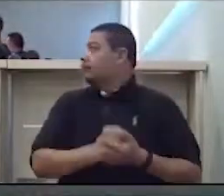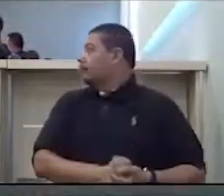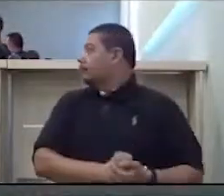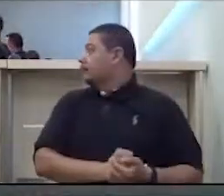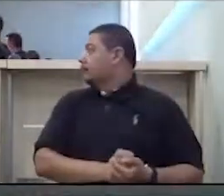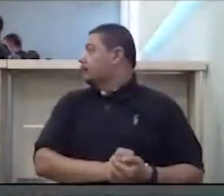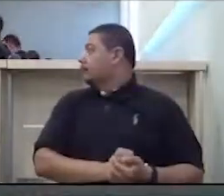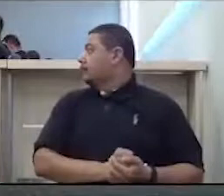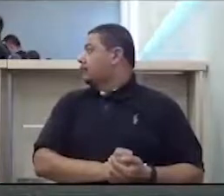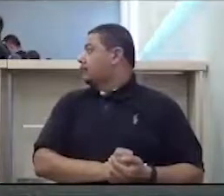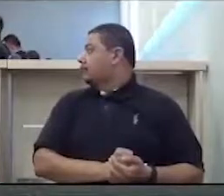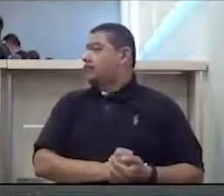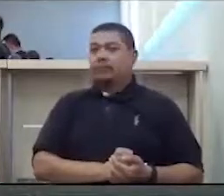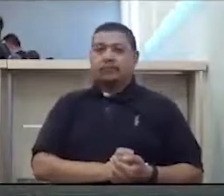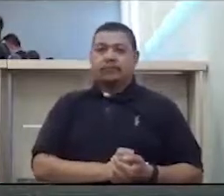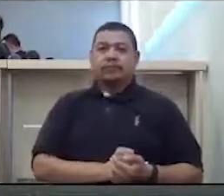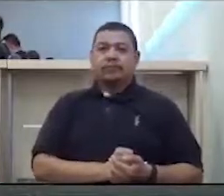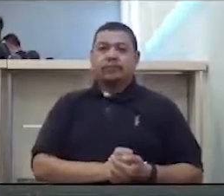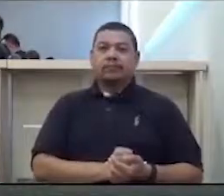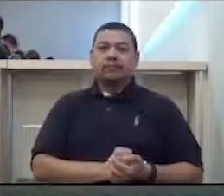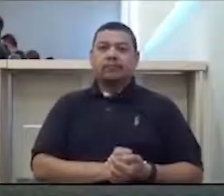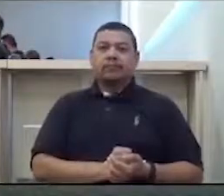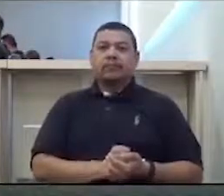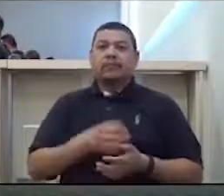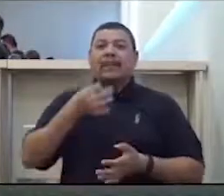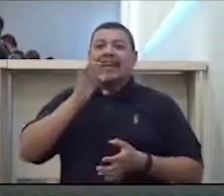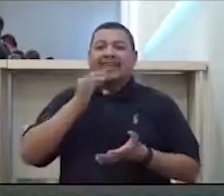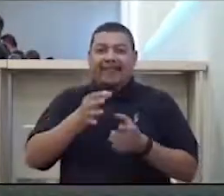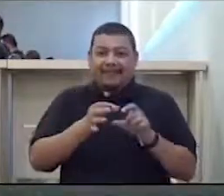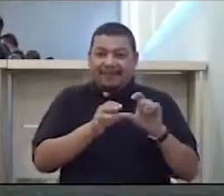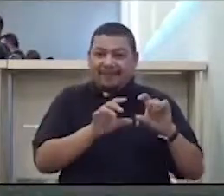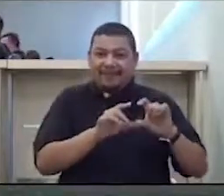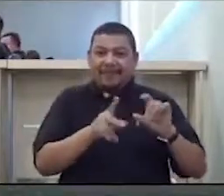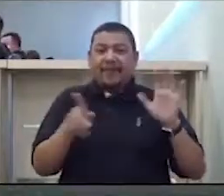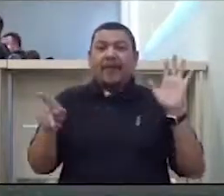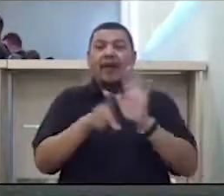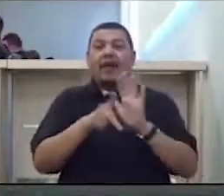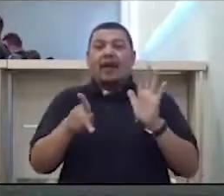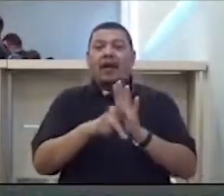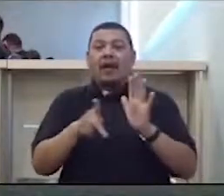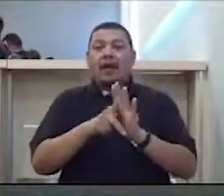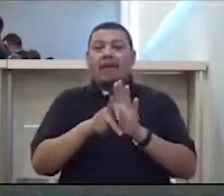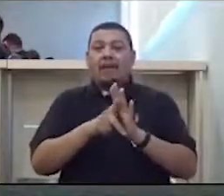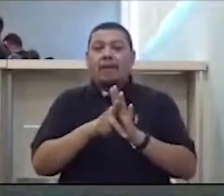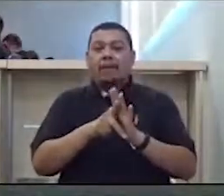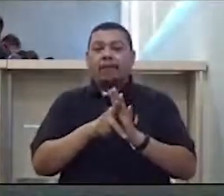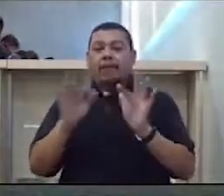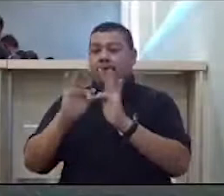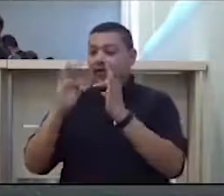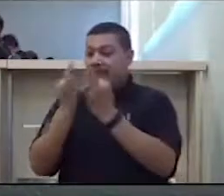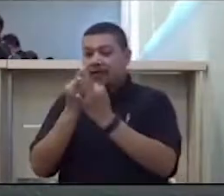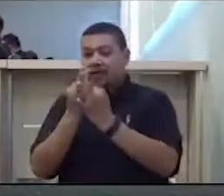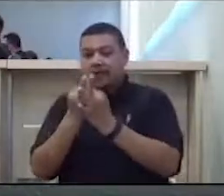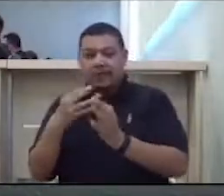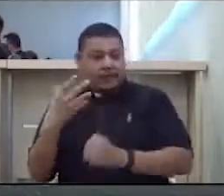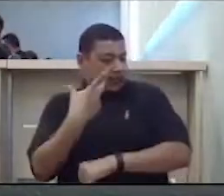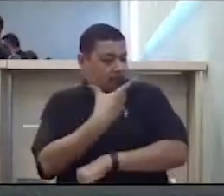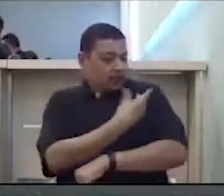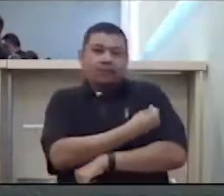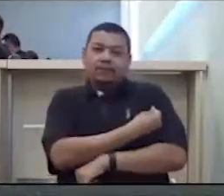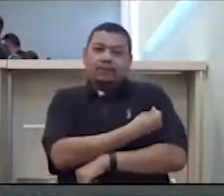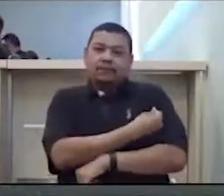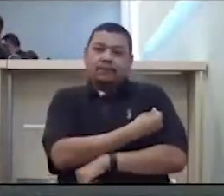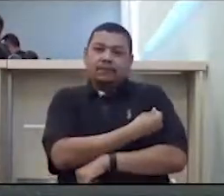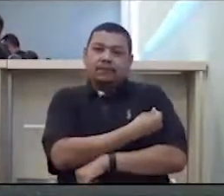café com uma seringa, o próprio parente do paciente colocando na sonda.